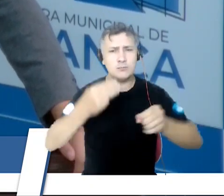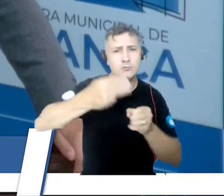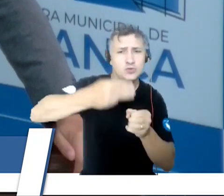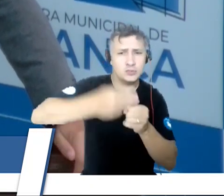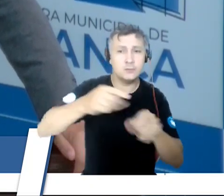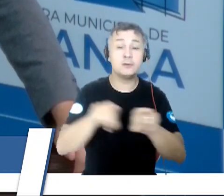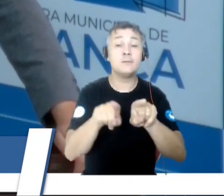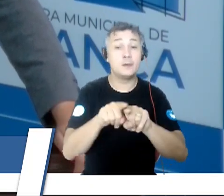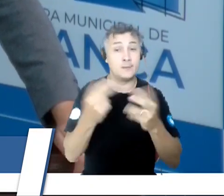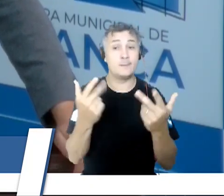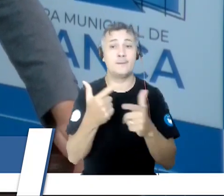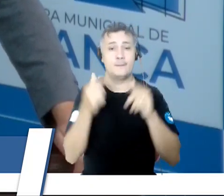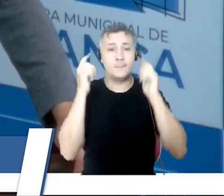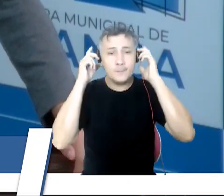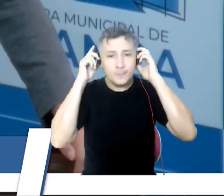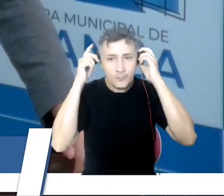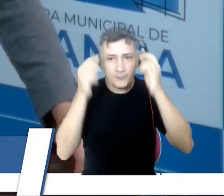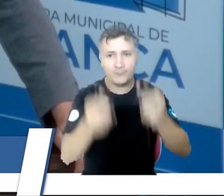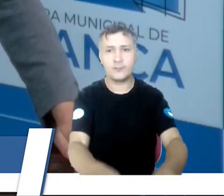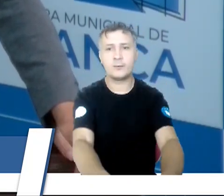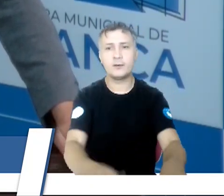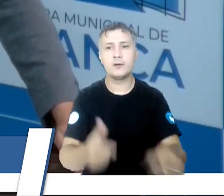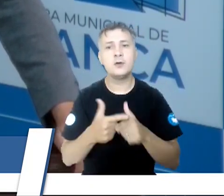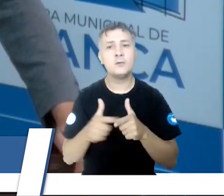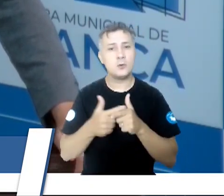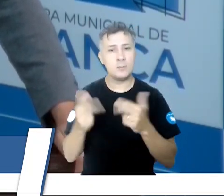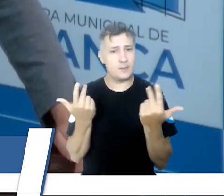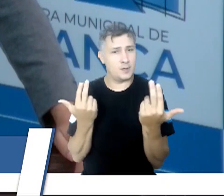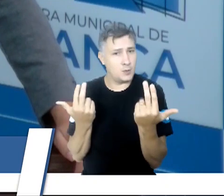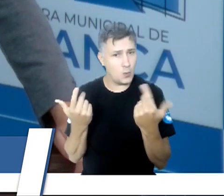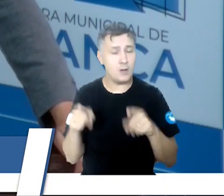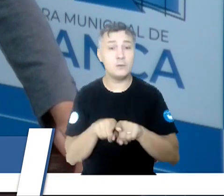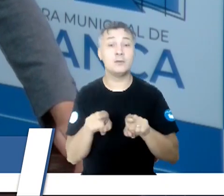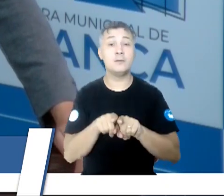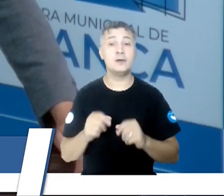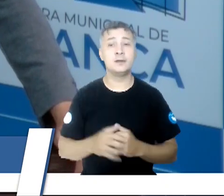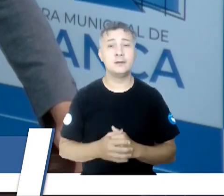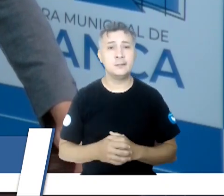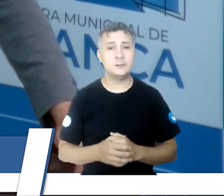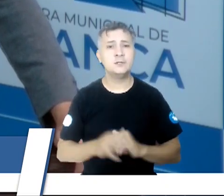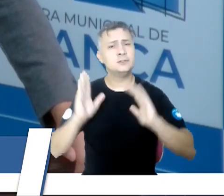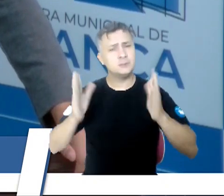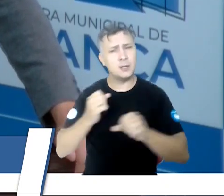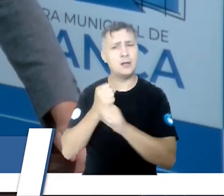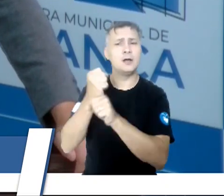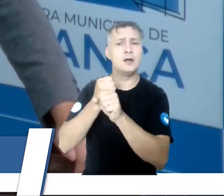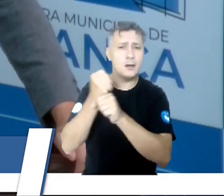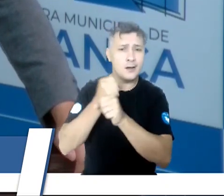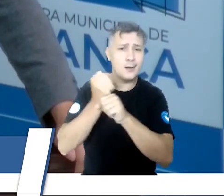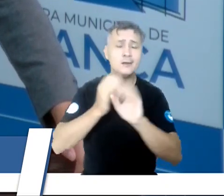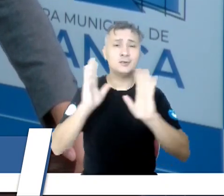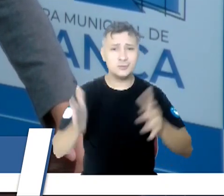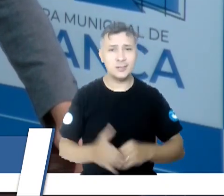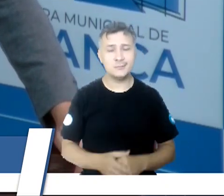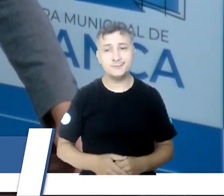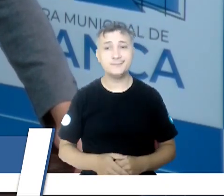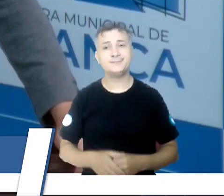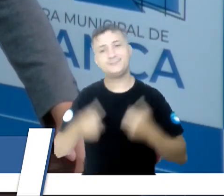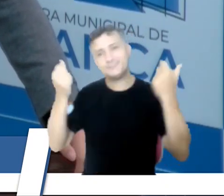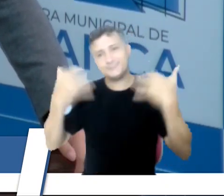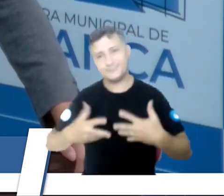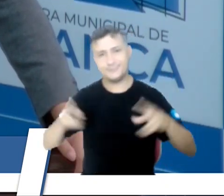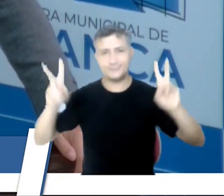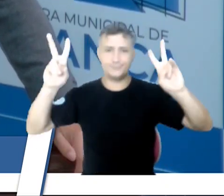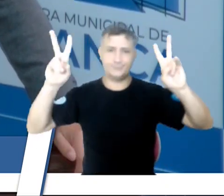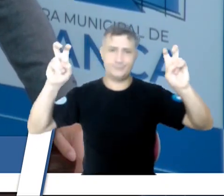problemas e já faz anos, viu, Luiz Amaral, que se fala disso. Nós precisamos